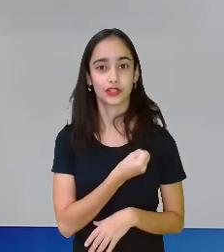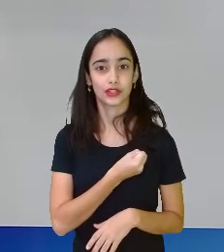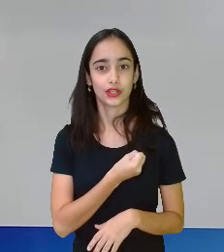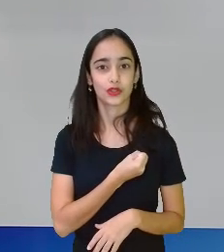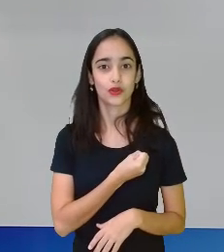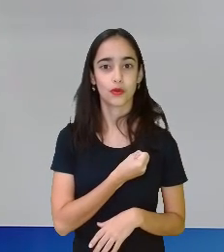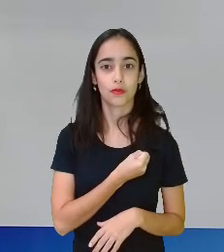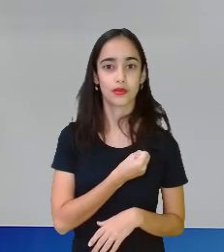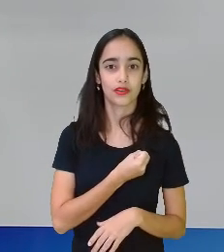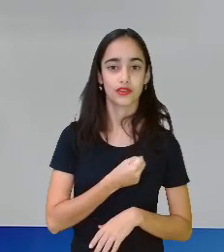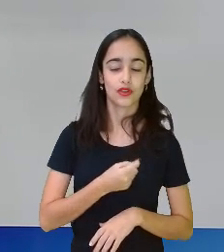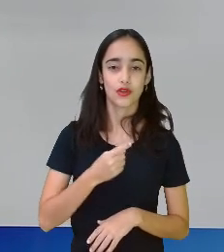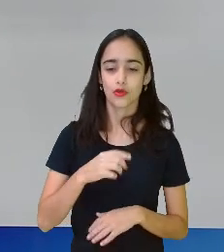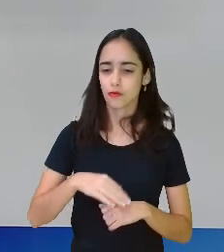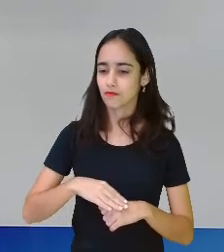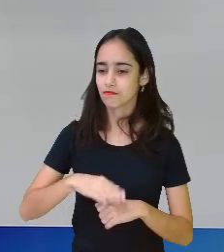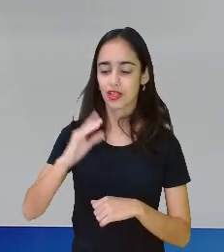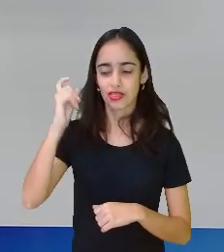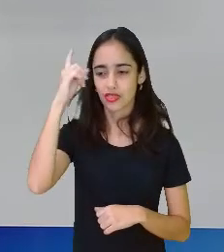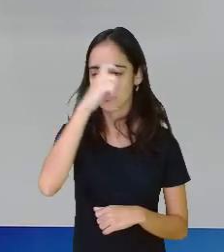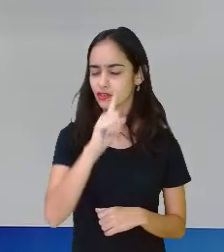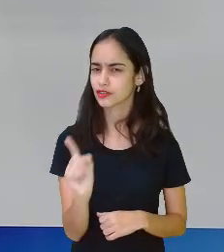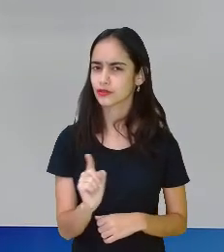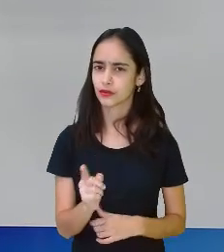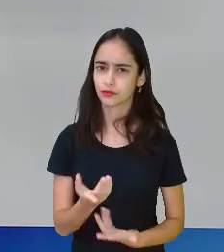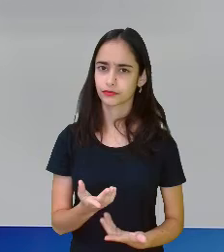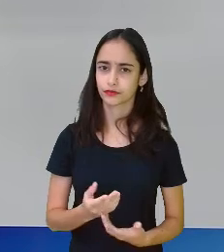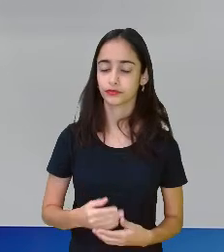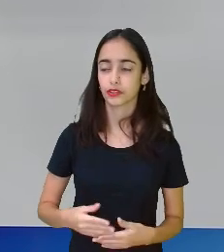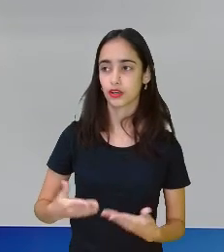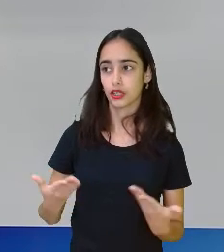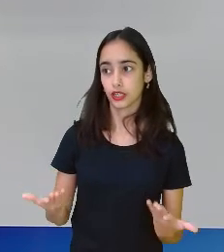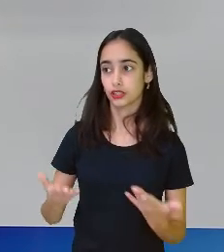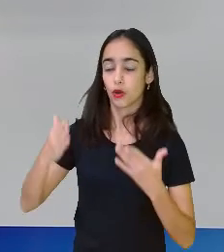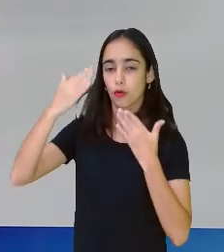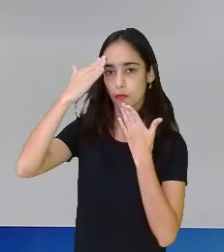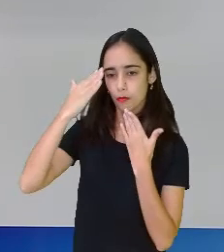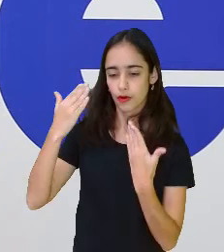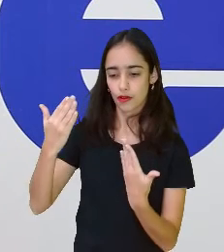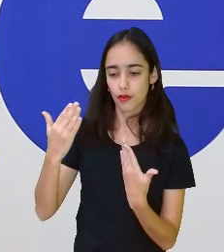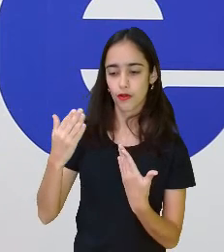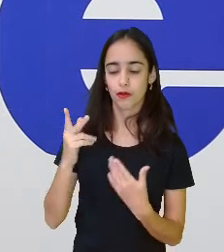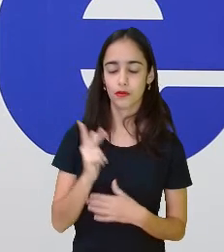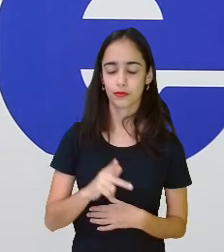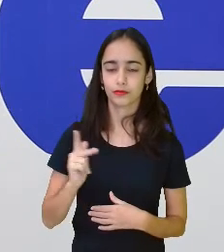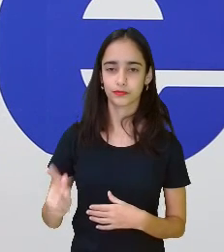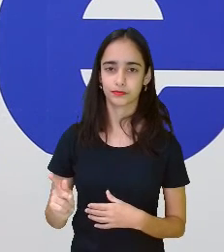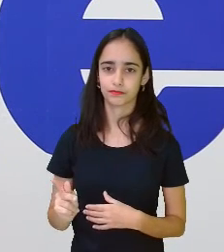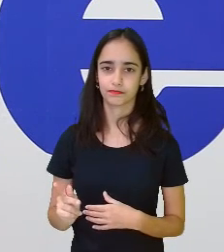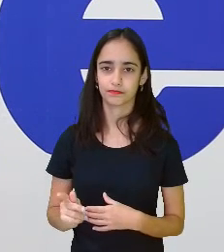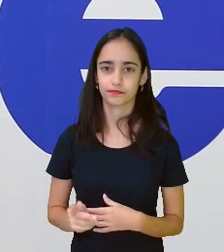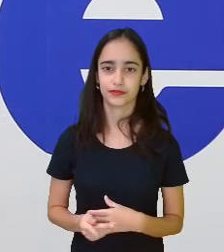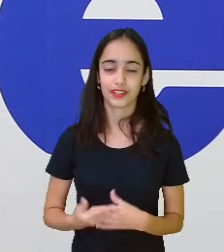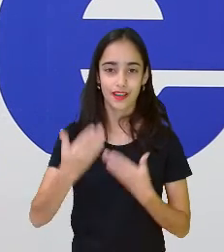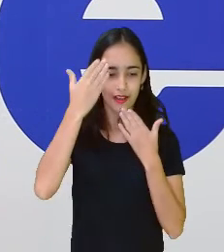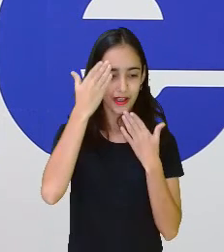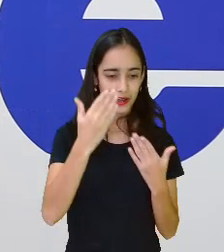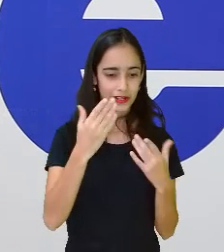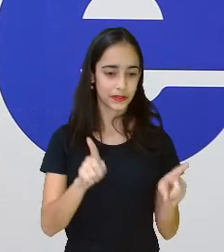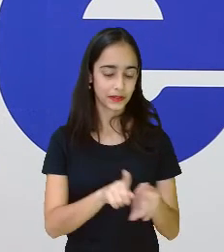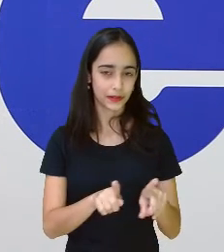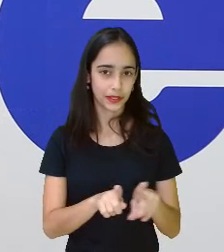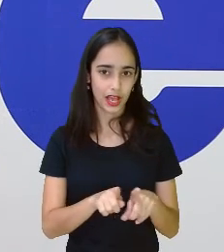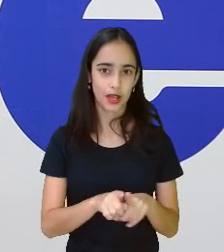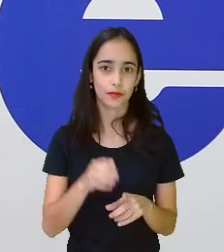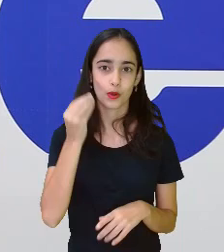tenham ficado atentos a isso. Professora Abigail, muito obrigada. Eu que agradeço. Mandar um beijinho aqui para a Anne,